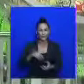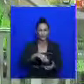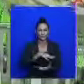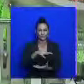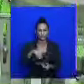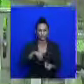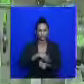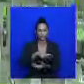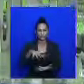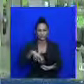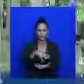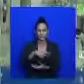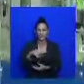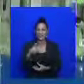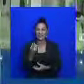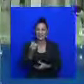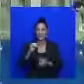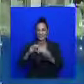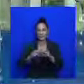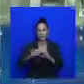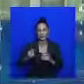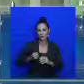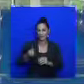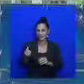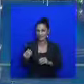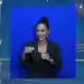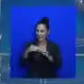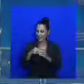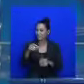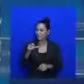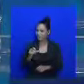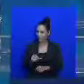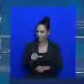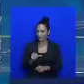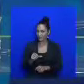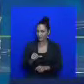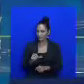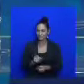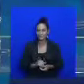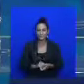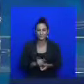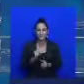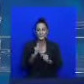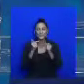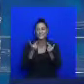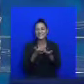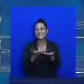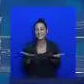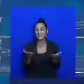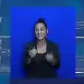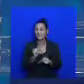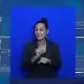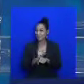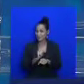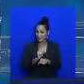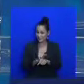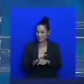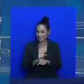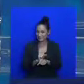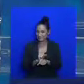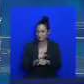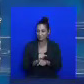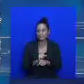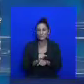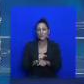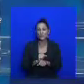Globo carregador embaralhando 10 bolas numeradas de 0 a 9 boa sorte e vamos aguardar